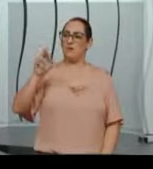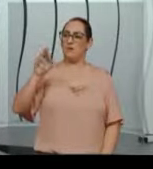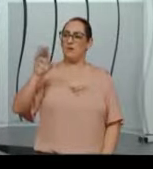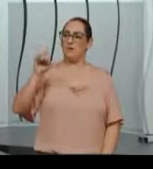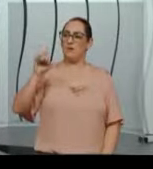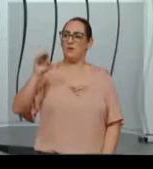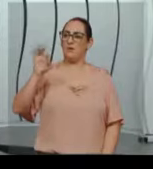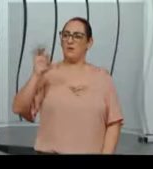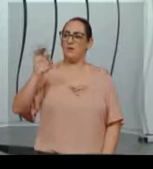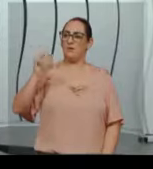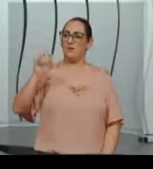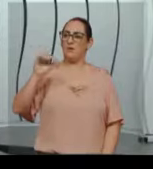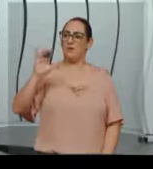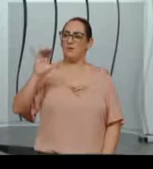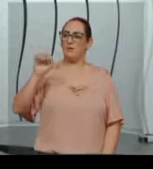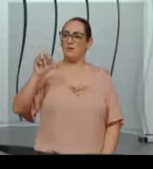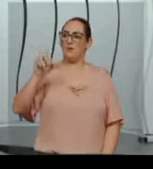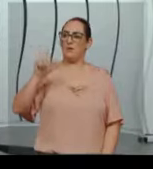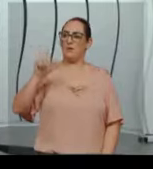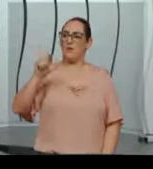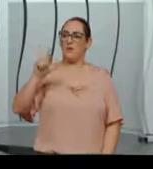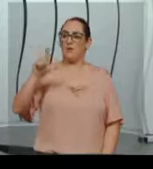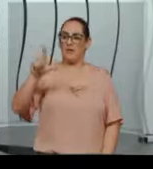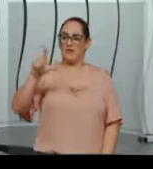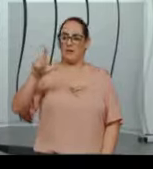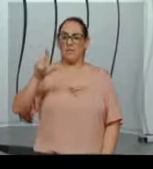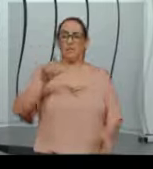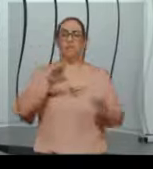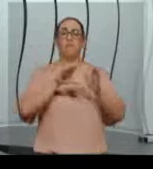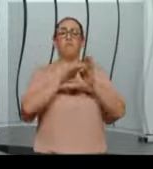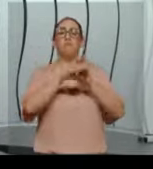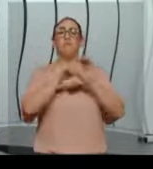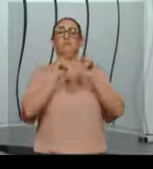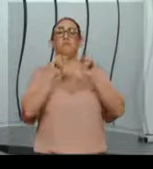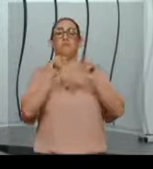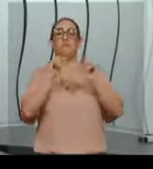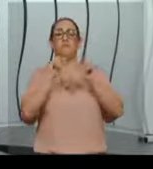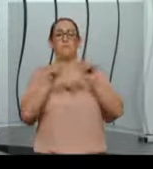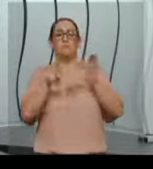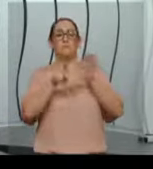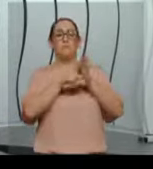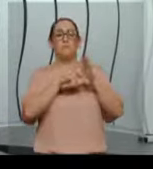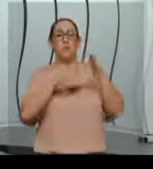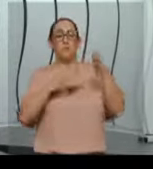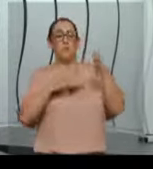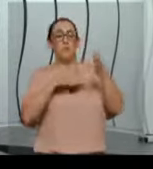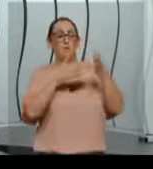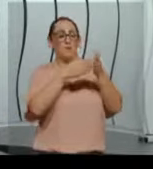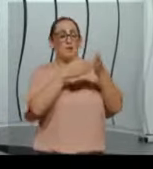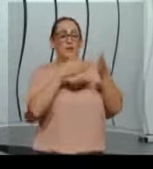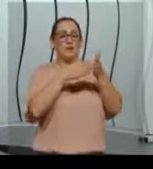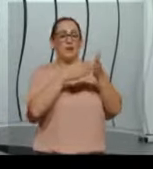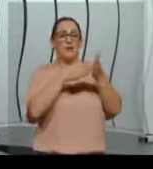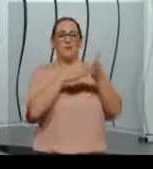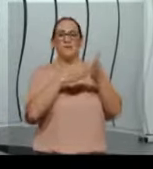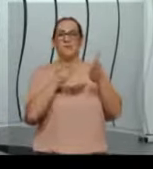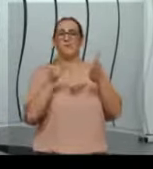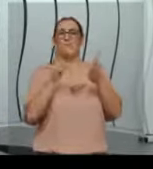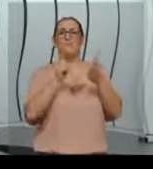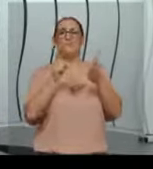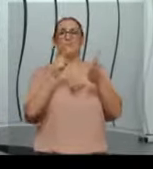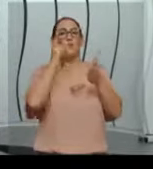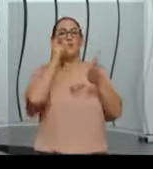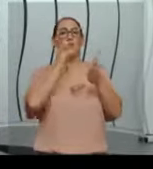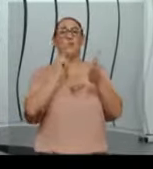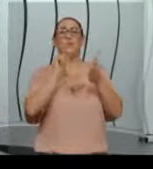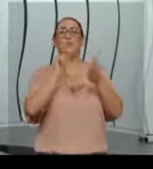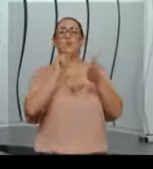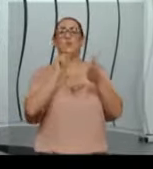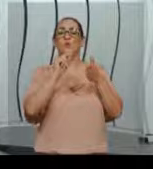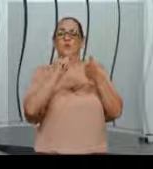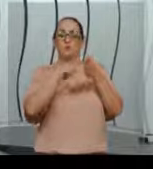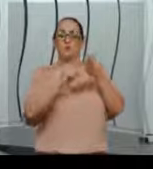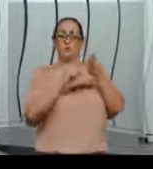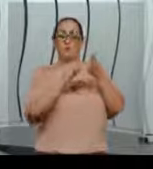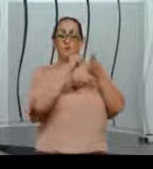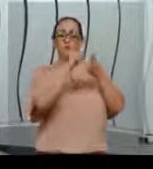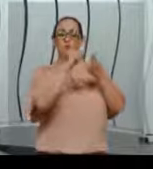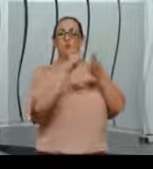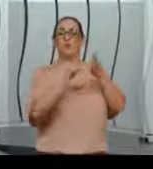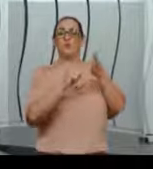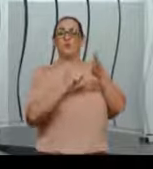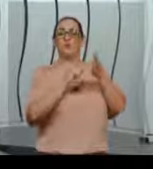é definida como uma barreira física que impediria a ligação de girar em torno do seu próprio